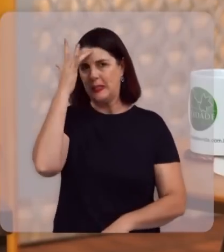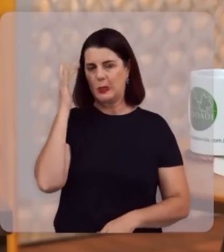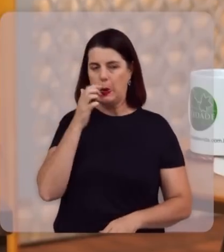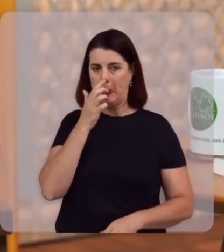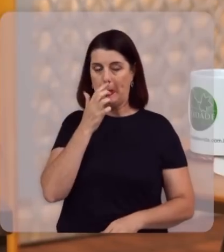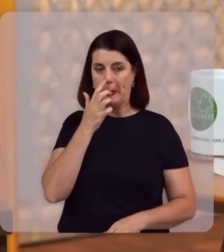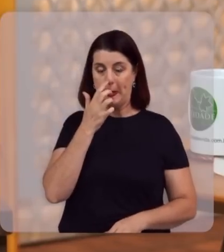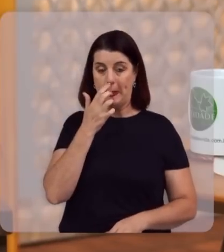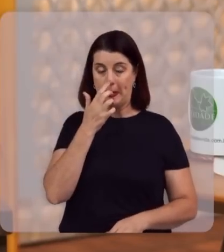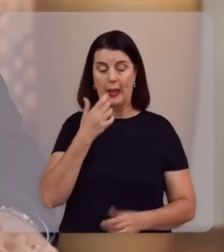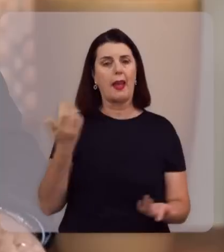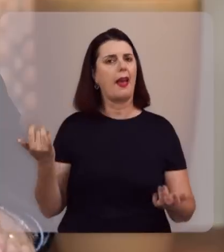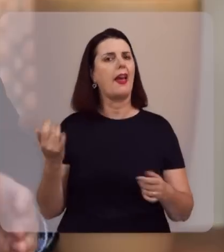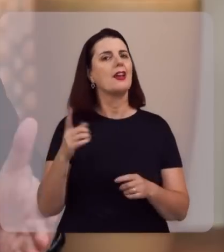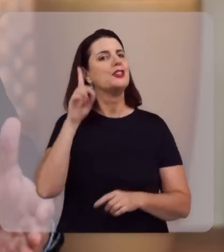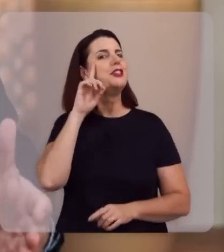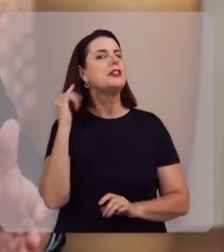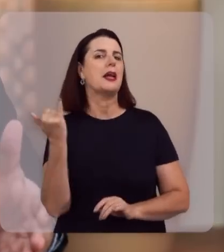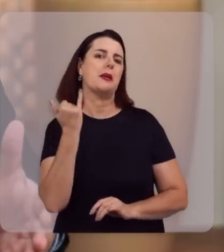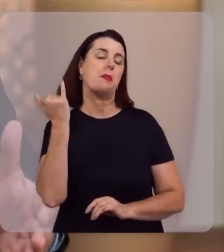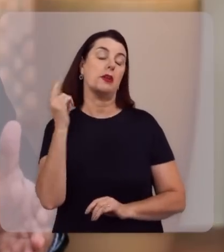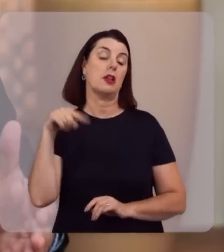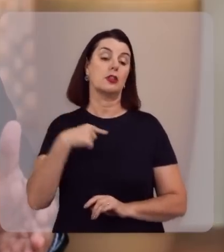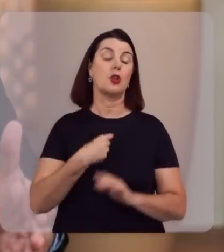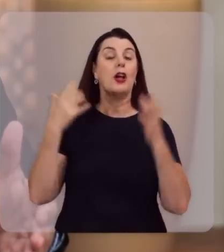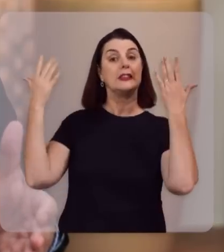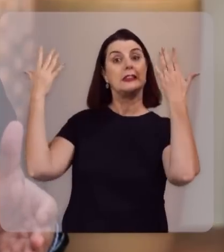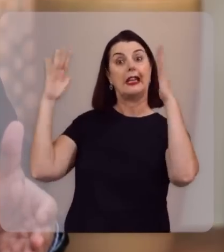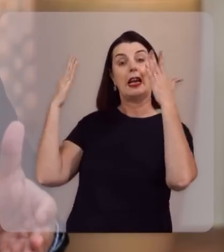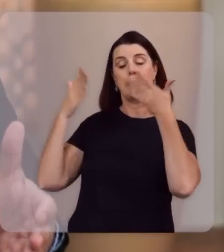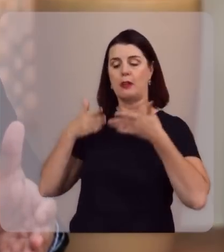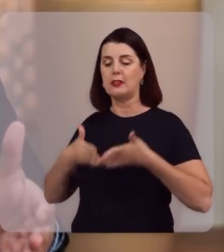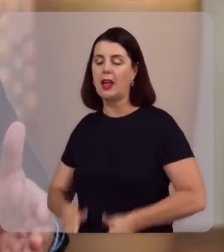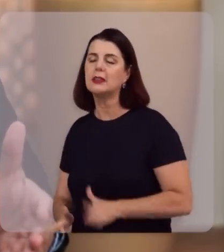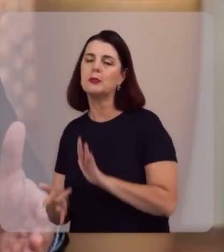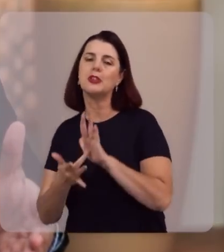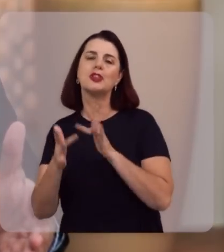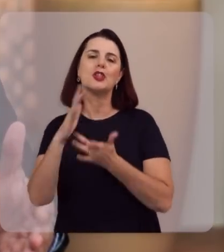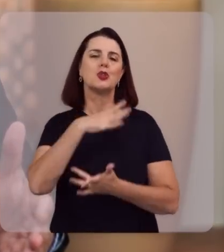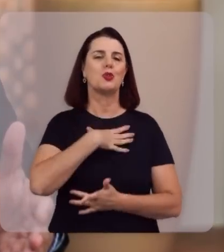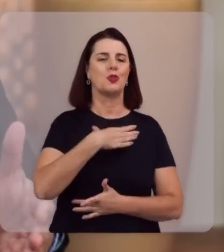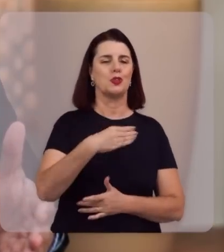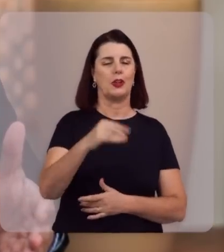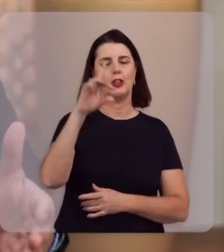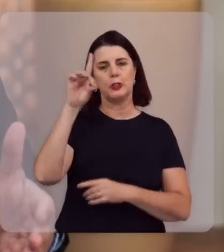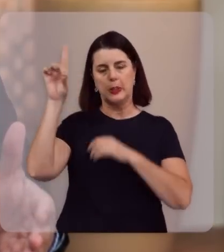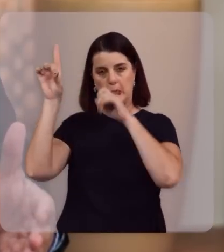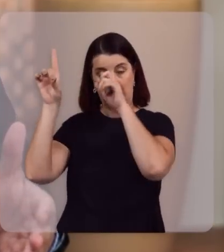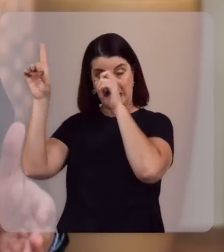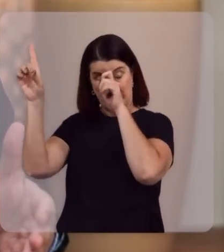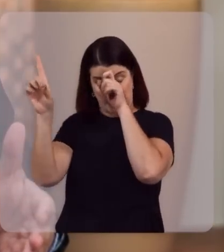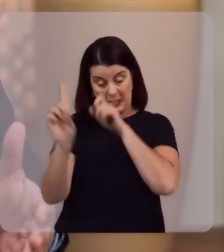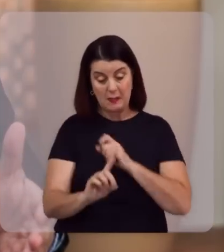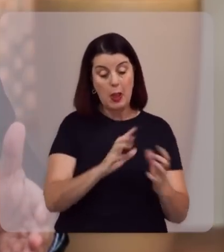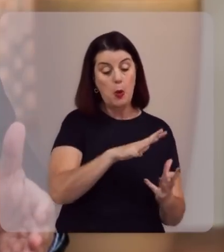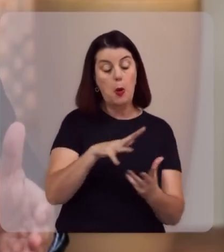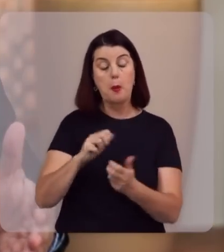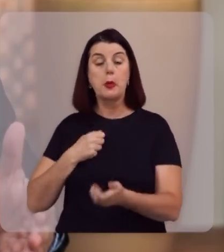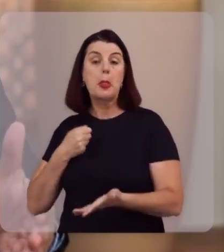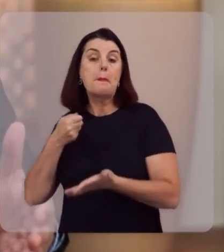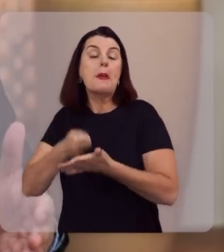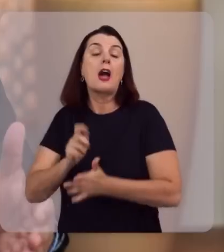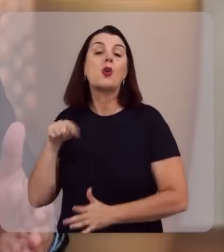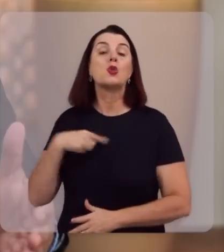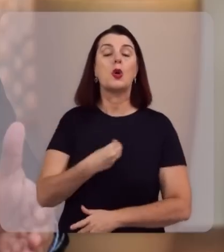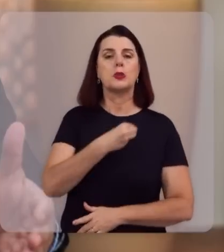pessoas? Essa data é extremamente importante porque nós celebramos o nascimento do Filho de Deus, que veio ao mundo para